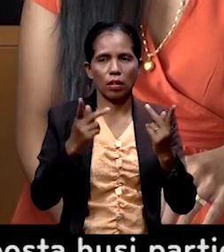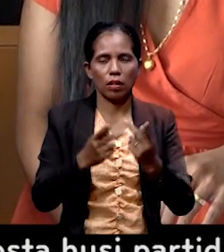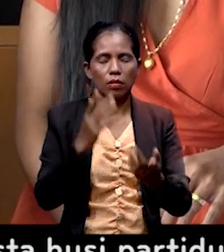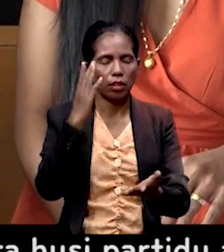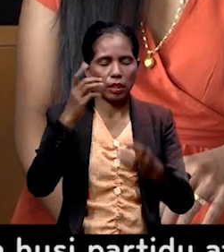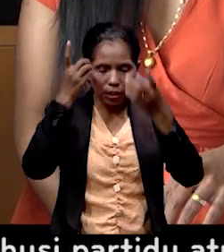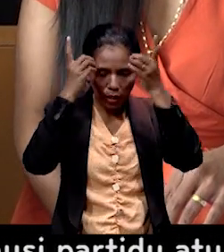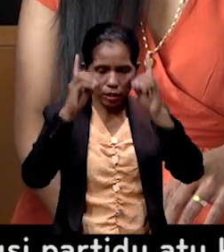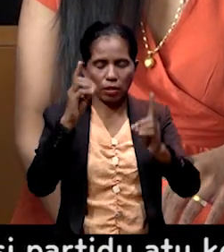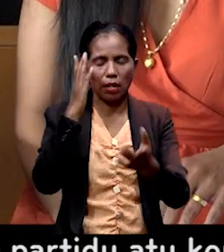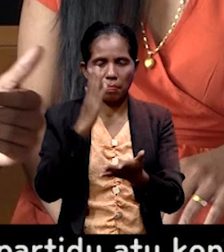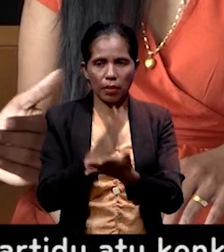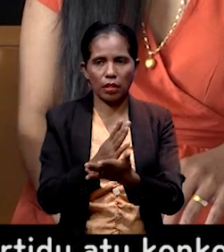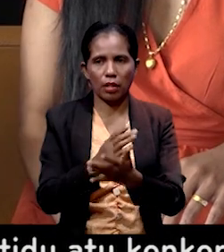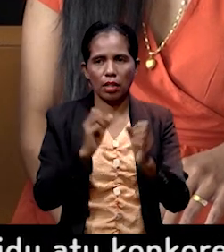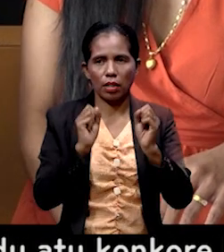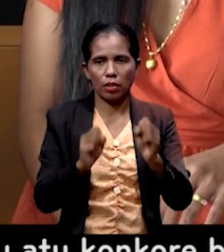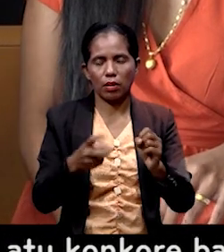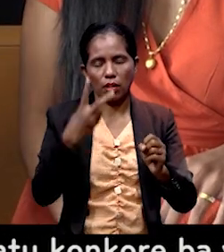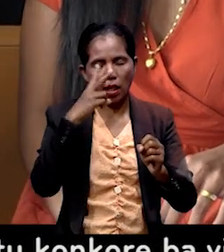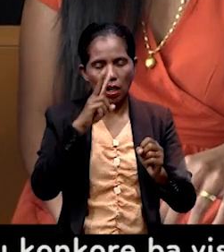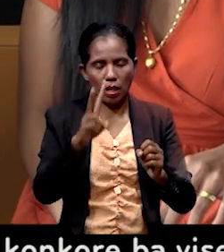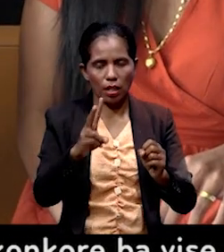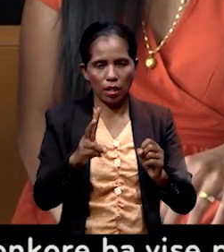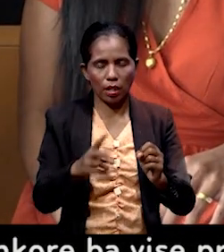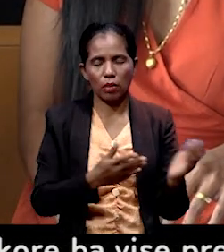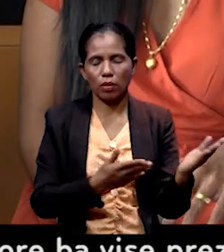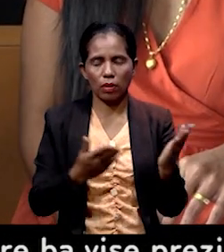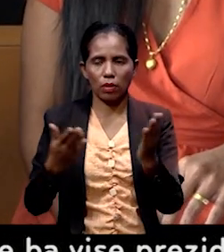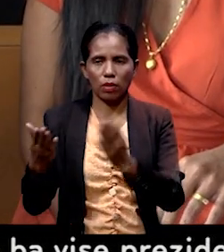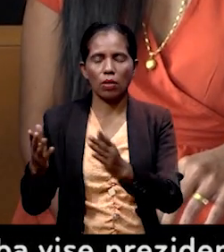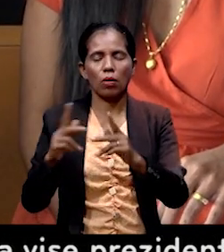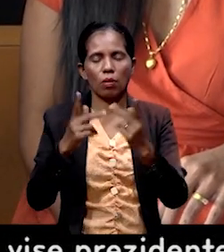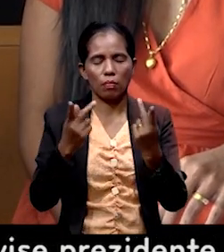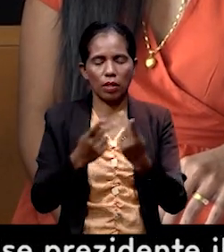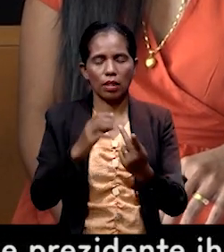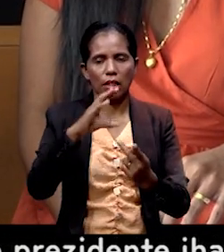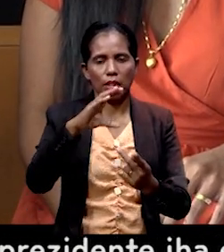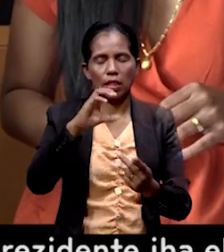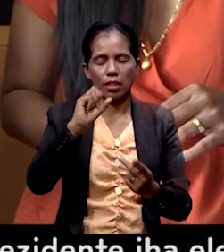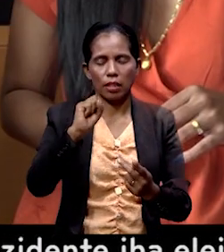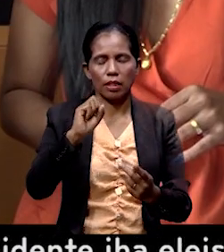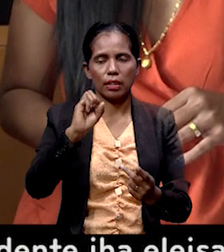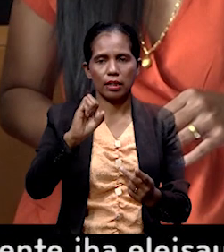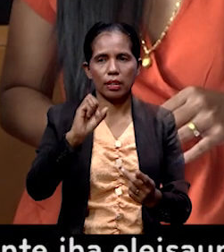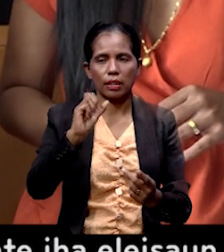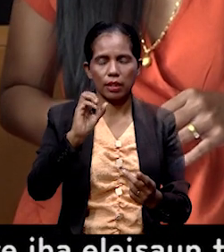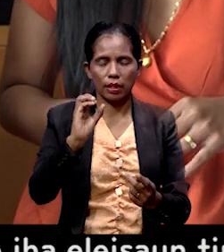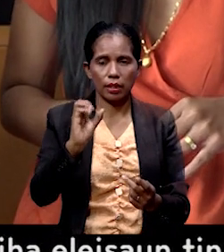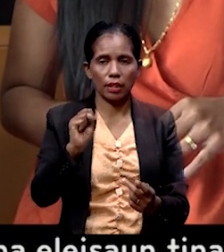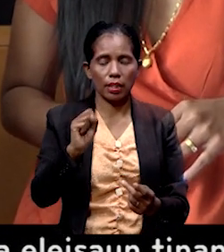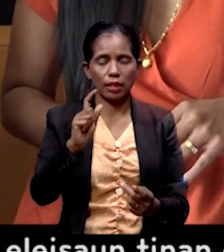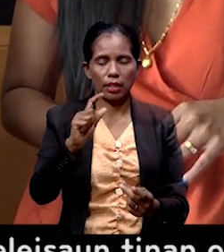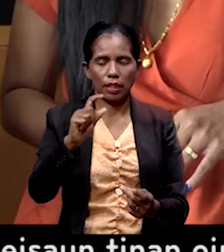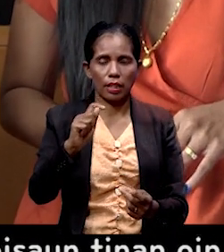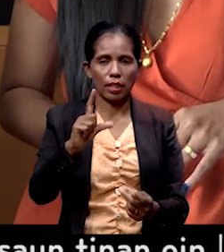para provisório lá a tu resolve internamente entre empresa Cheslink ho Oca Detel. E a fulan maio, e a fim